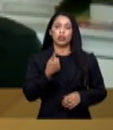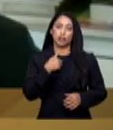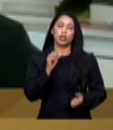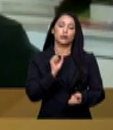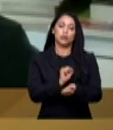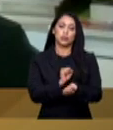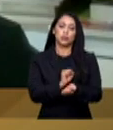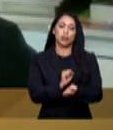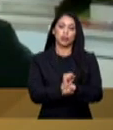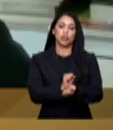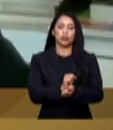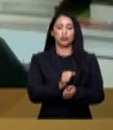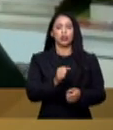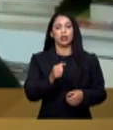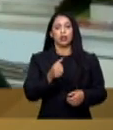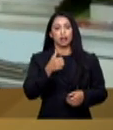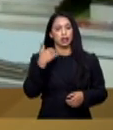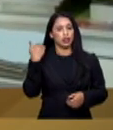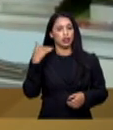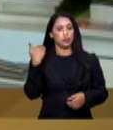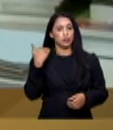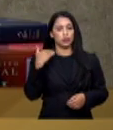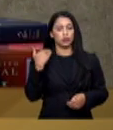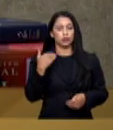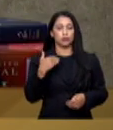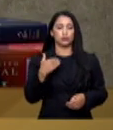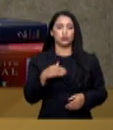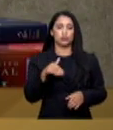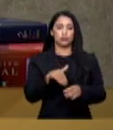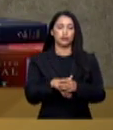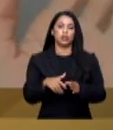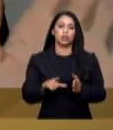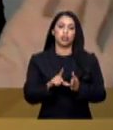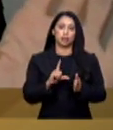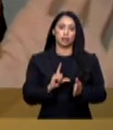Sua Excelência, ministra Carmen Lúcia. Então, ministra